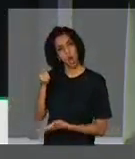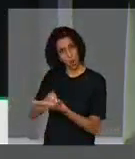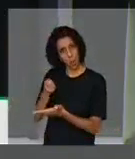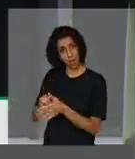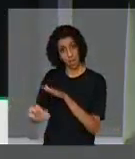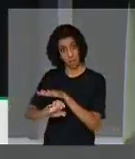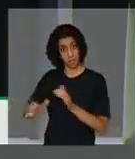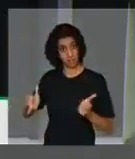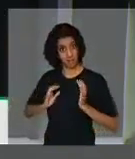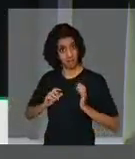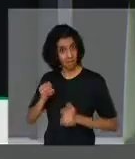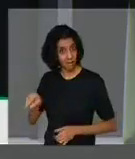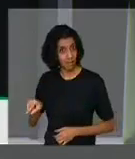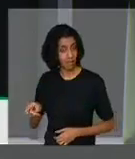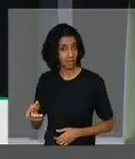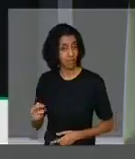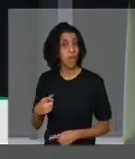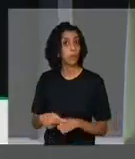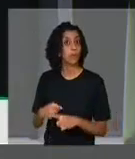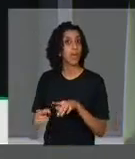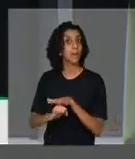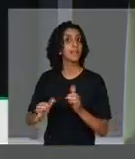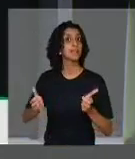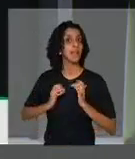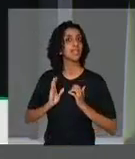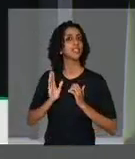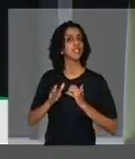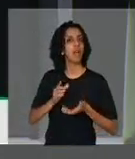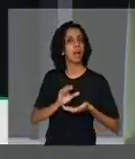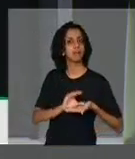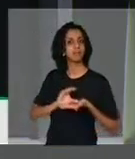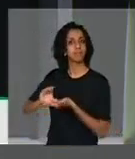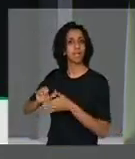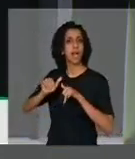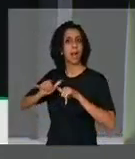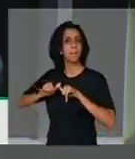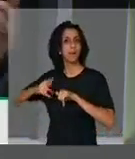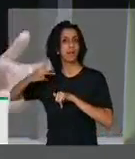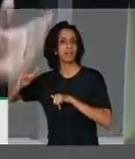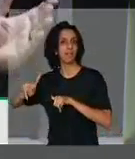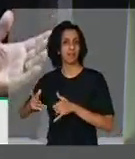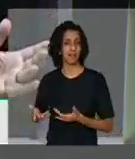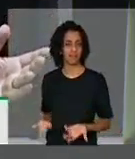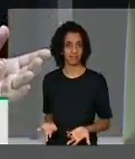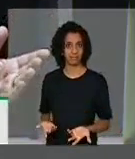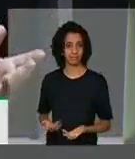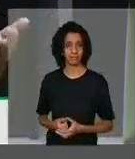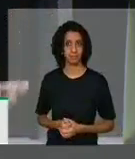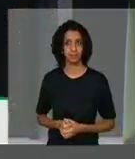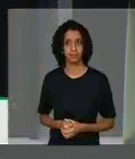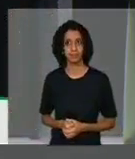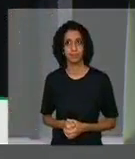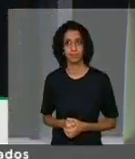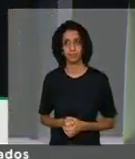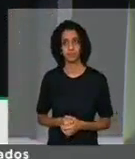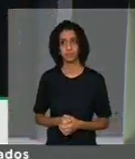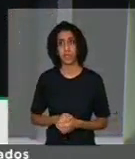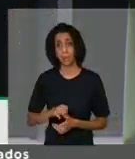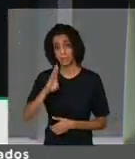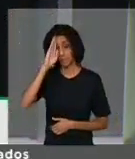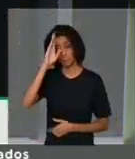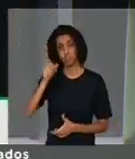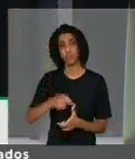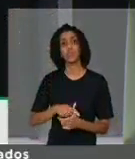de empresas que já financiaram muitas campanhas, é verdade, muitos partidos, como, por exemplo, a maior devedora da